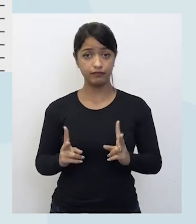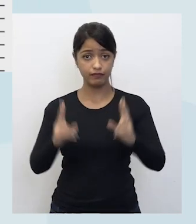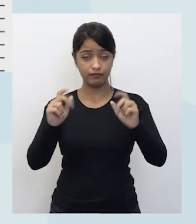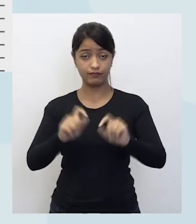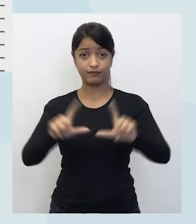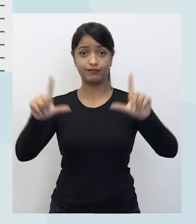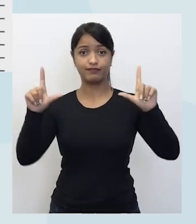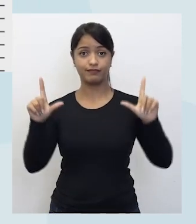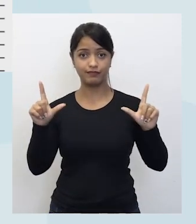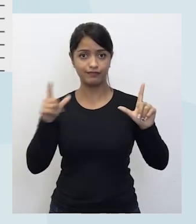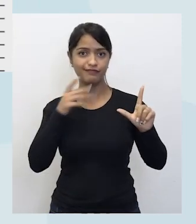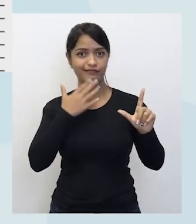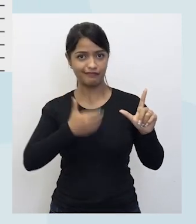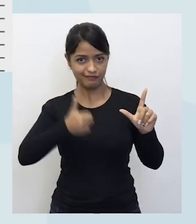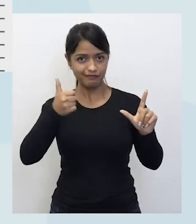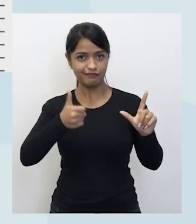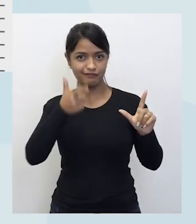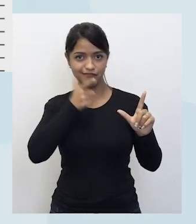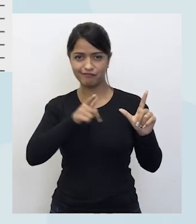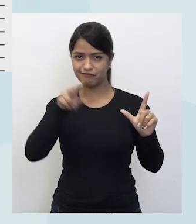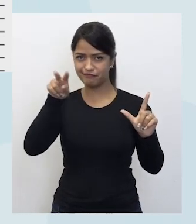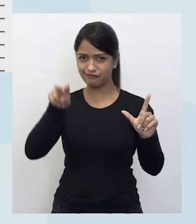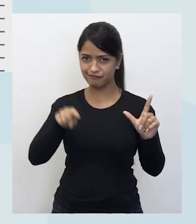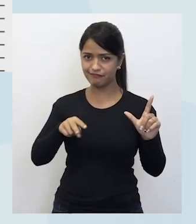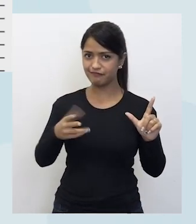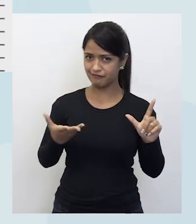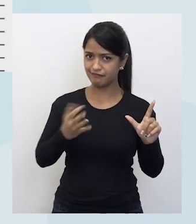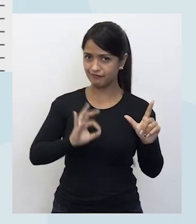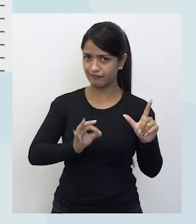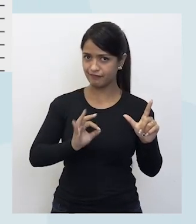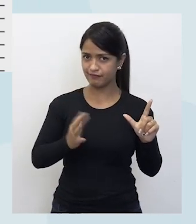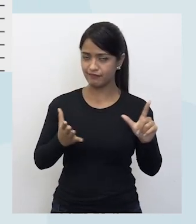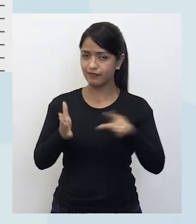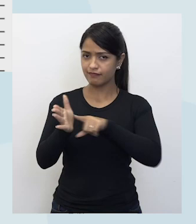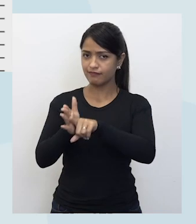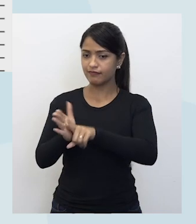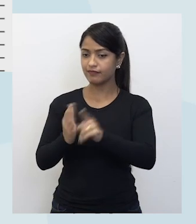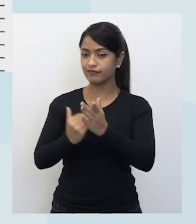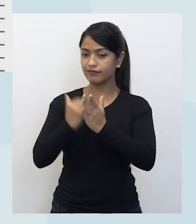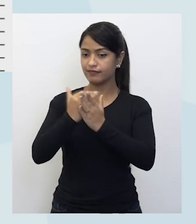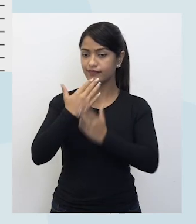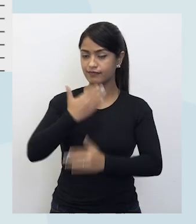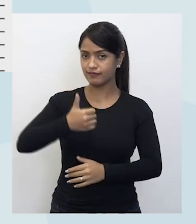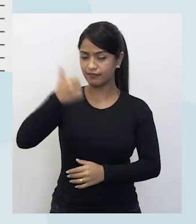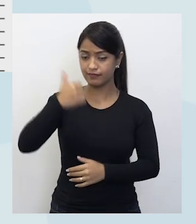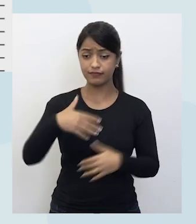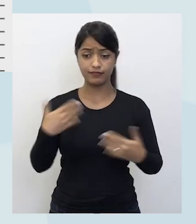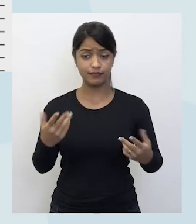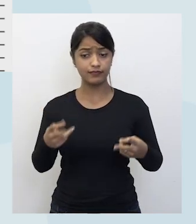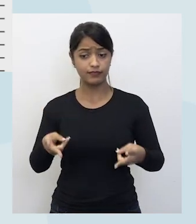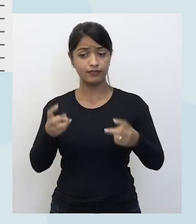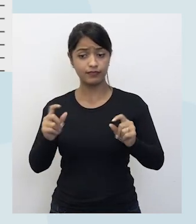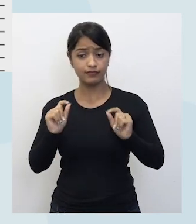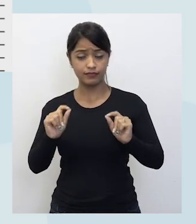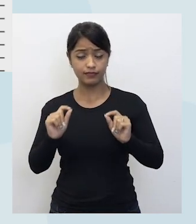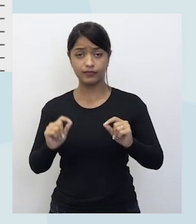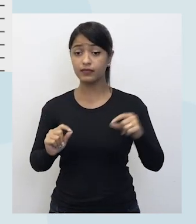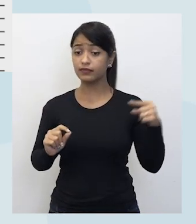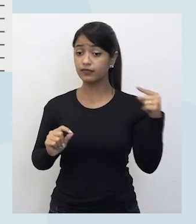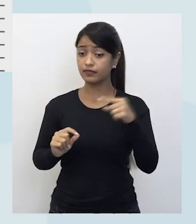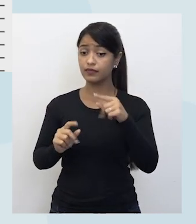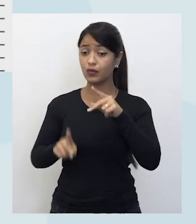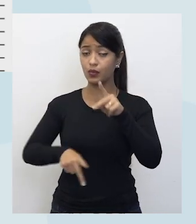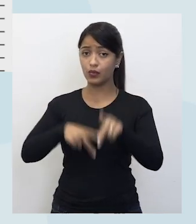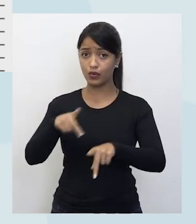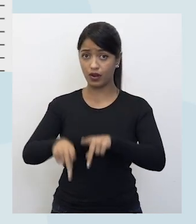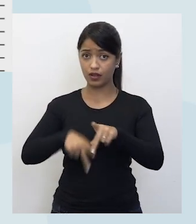mais nítido, né? A gente já consegue ter aí uma análise mais apurada. Então, reparem aí que eu tenho a população, né? A